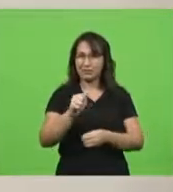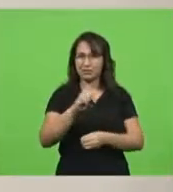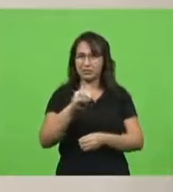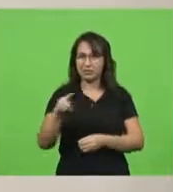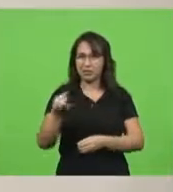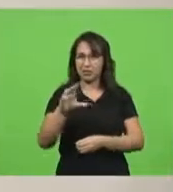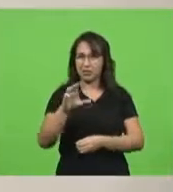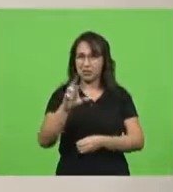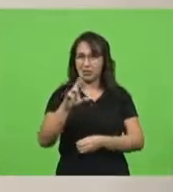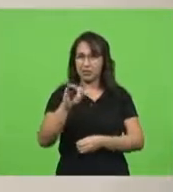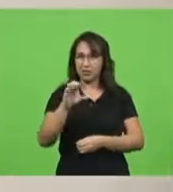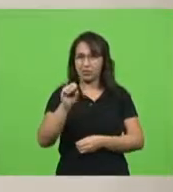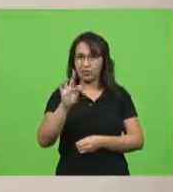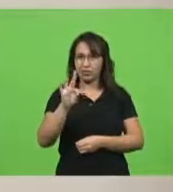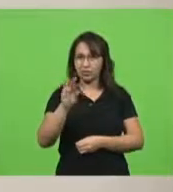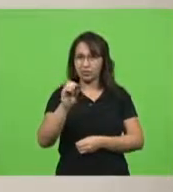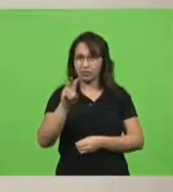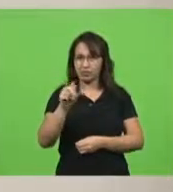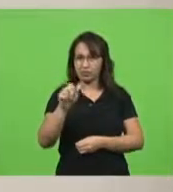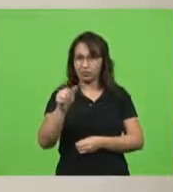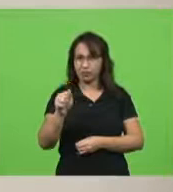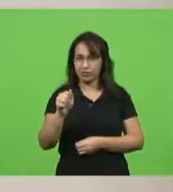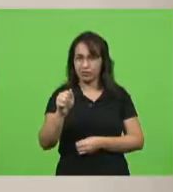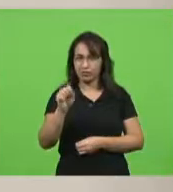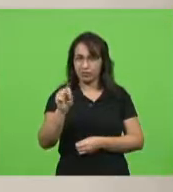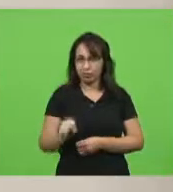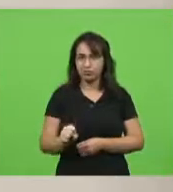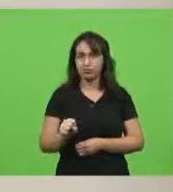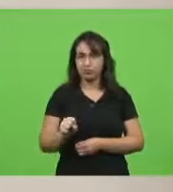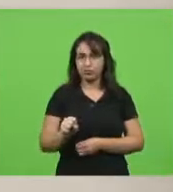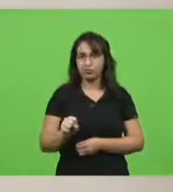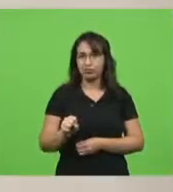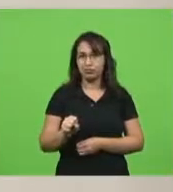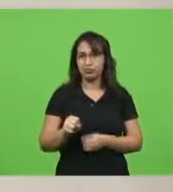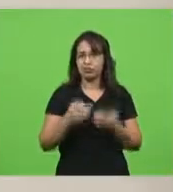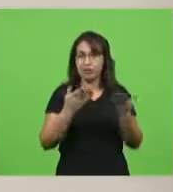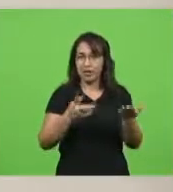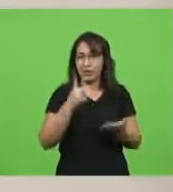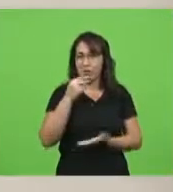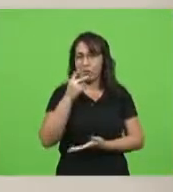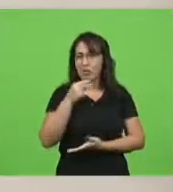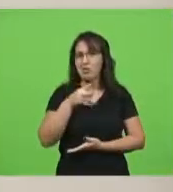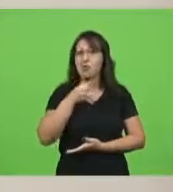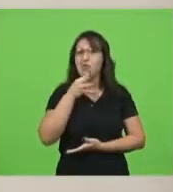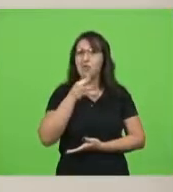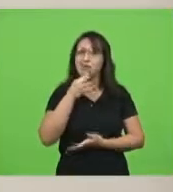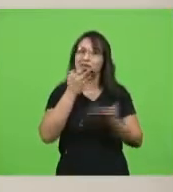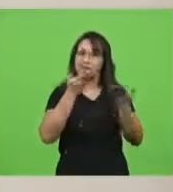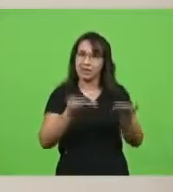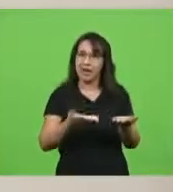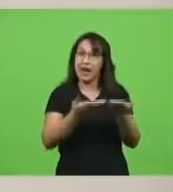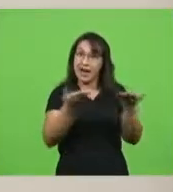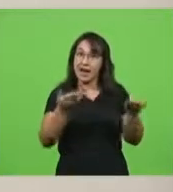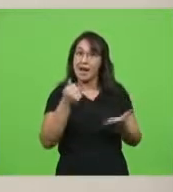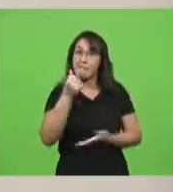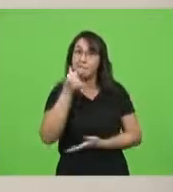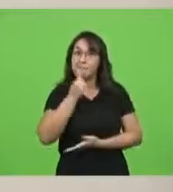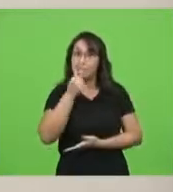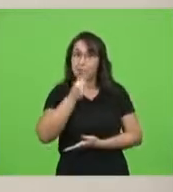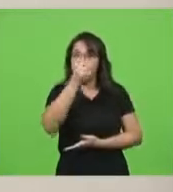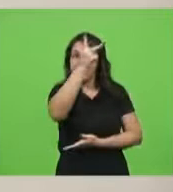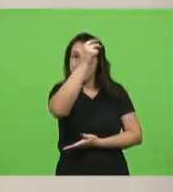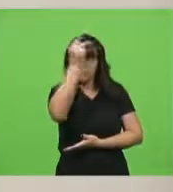de ontem, e o Cobalcini conhece bem o município também. A prefeita me